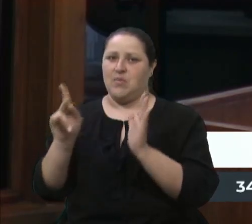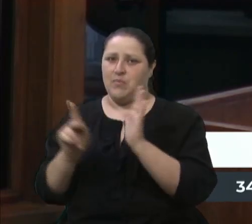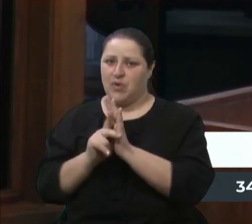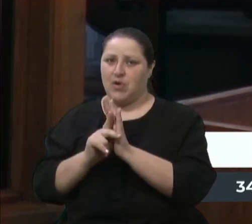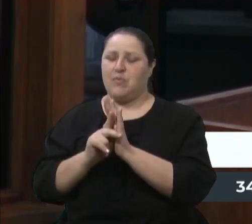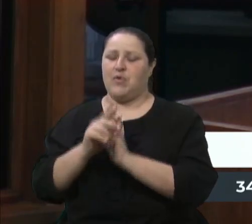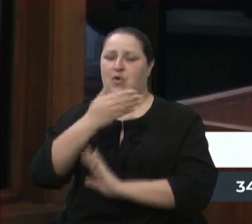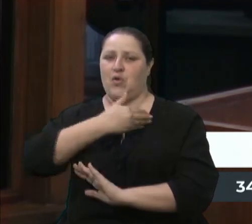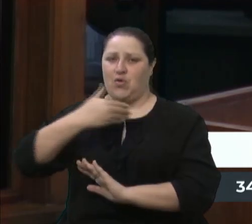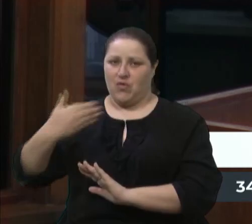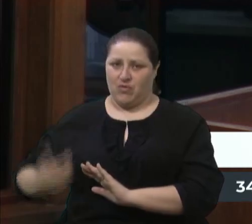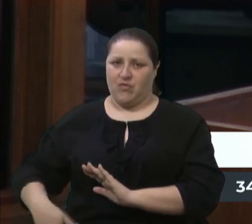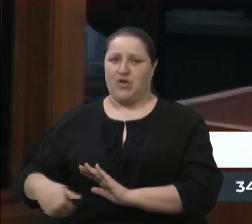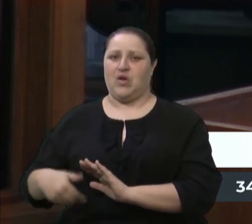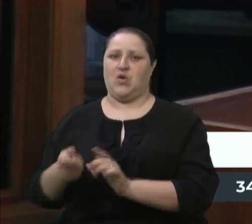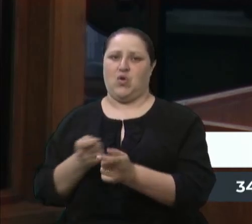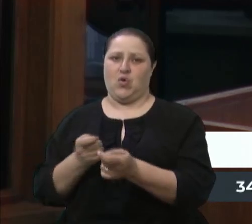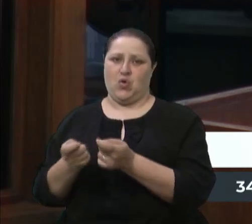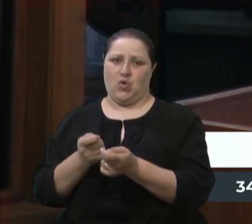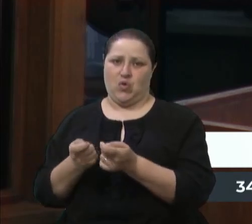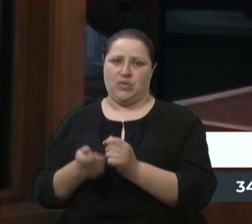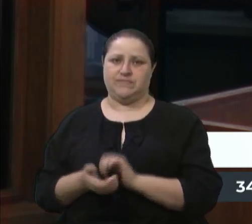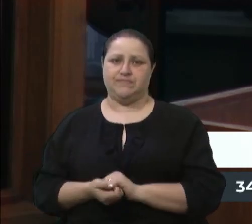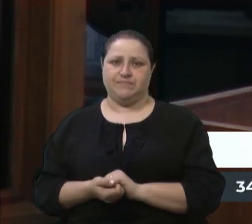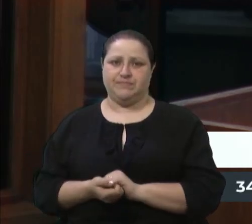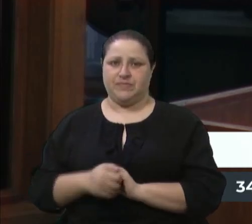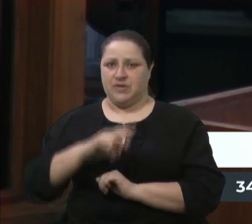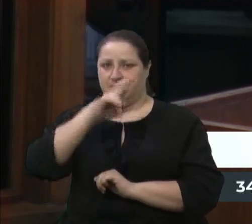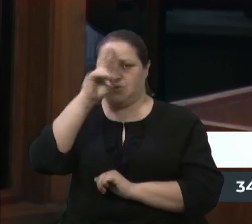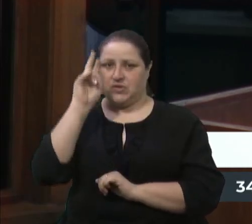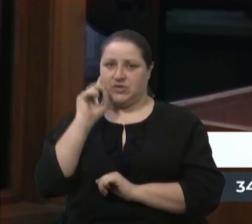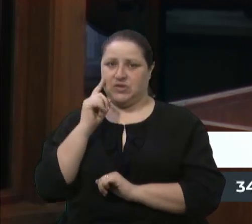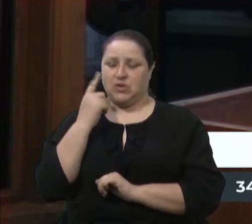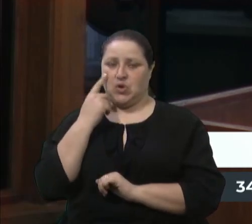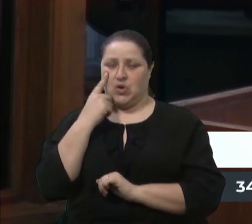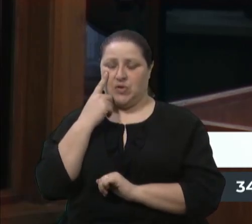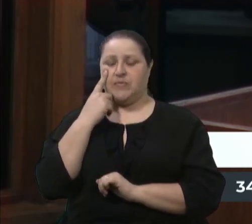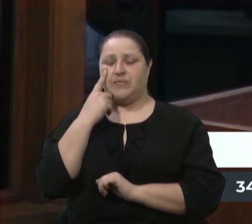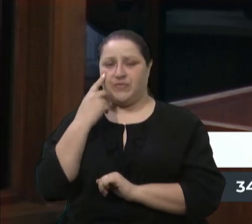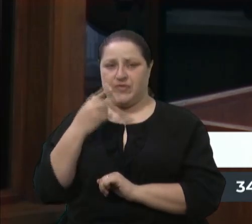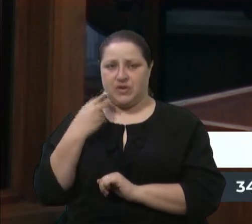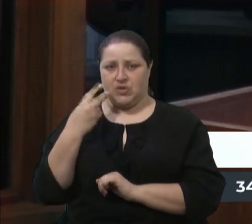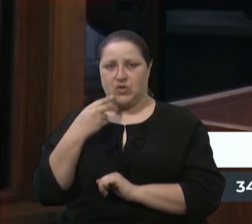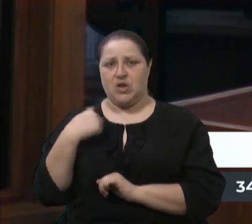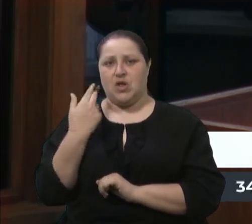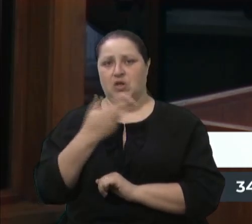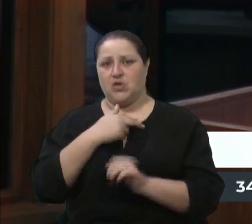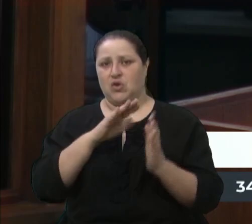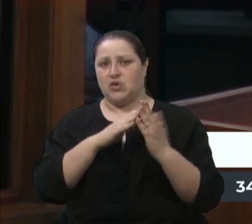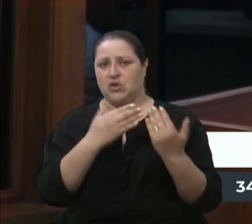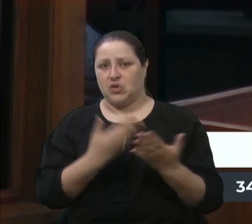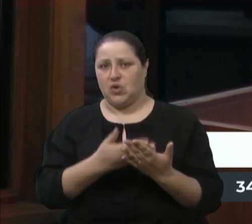poder público. Vereador Velocino, nas nossas escolas públicas municipais,